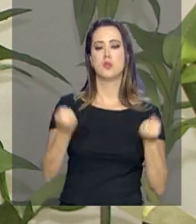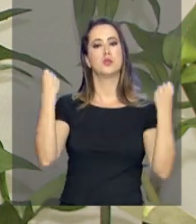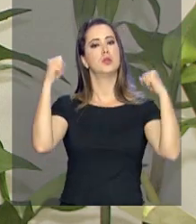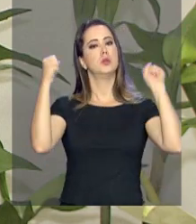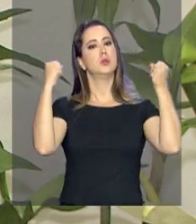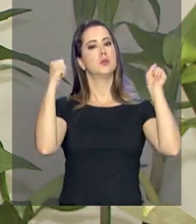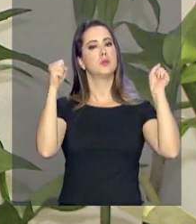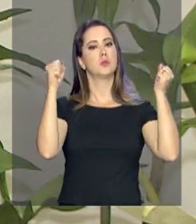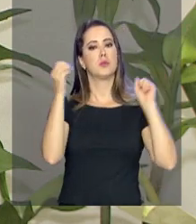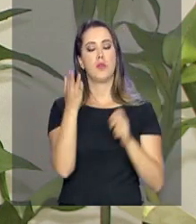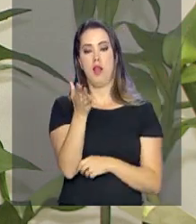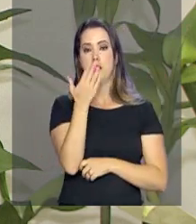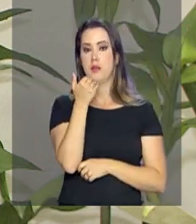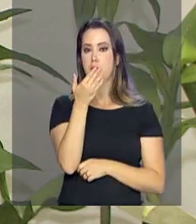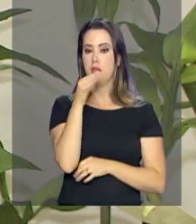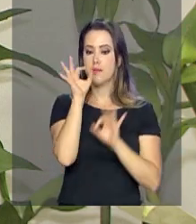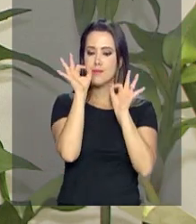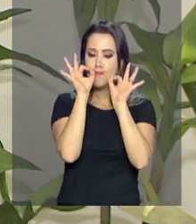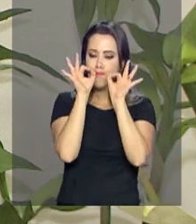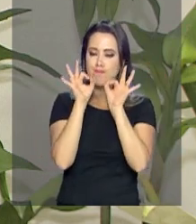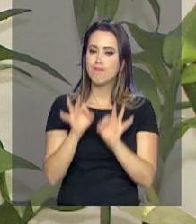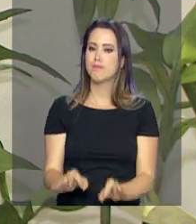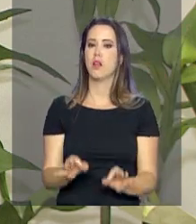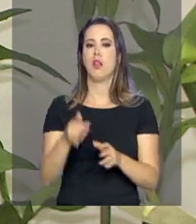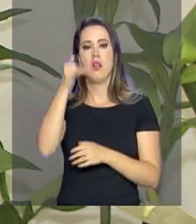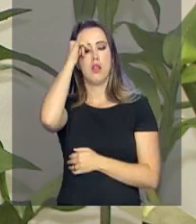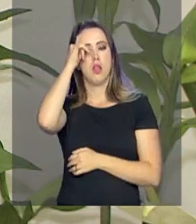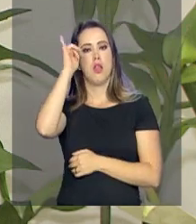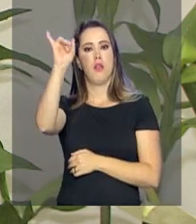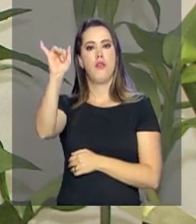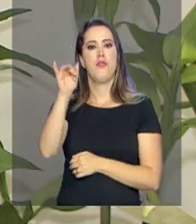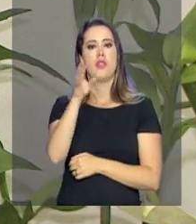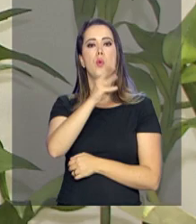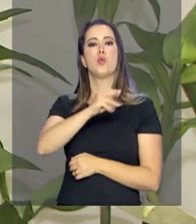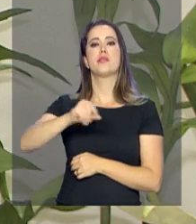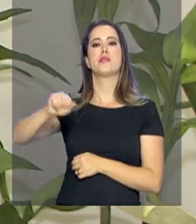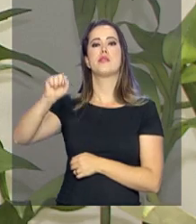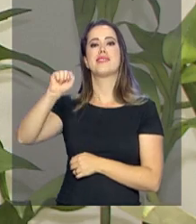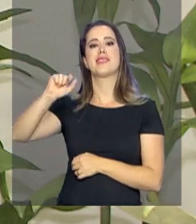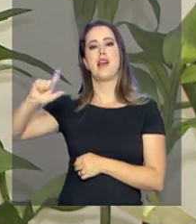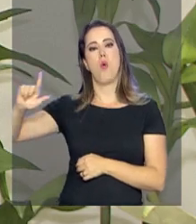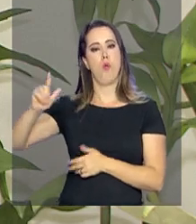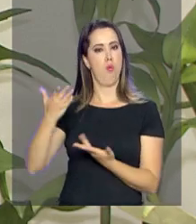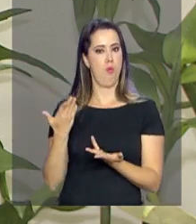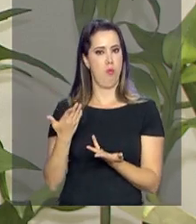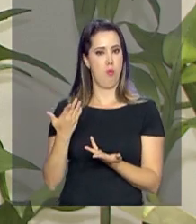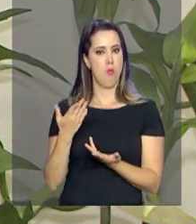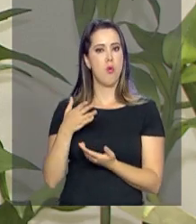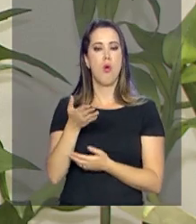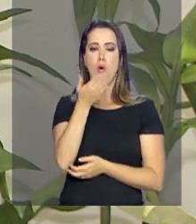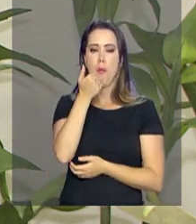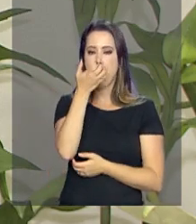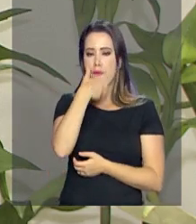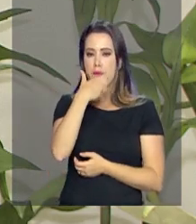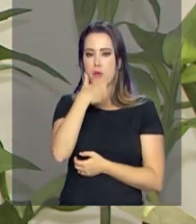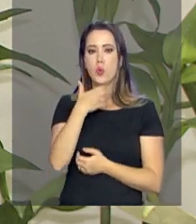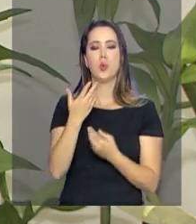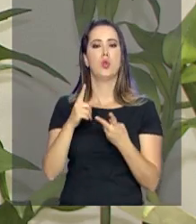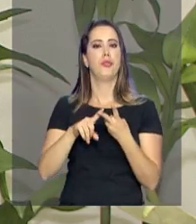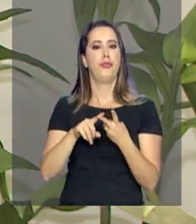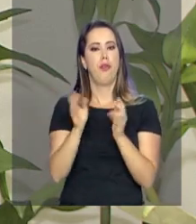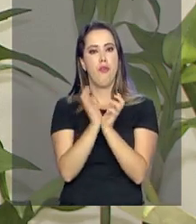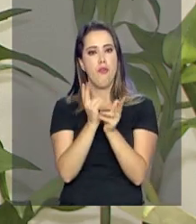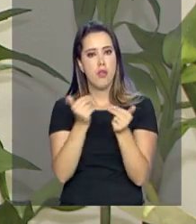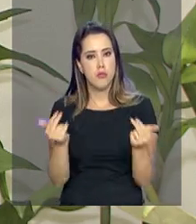alimentando né adequadamente evitando ali em sal em excesso nos alimentos comer bastante fruta bastante verdura